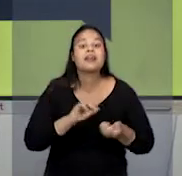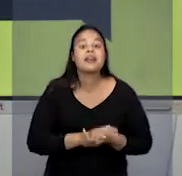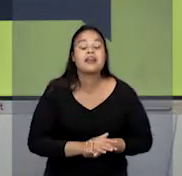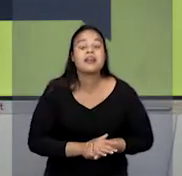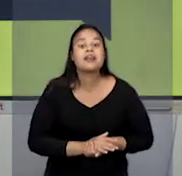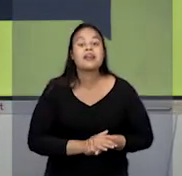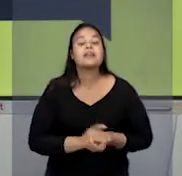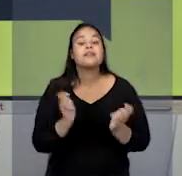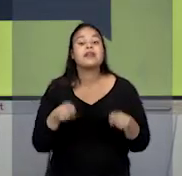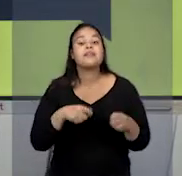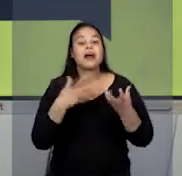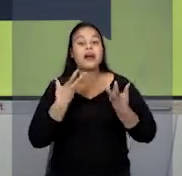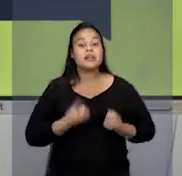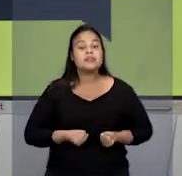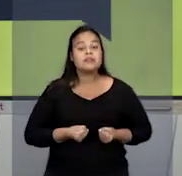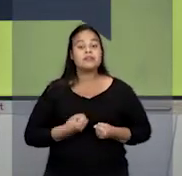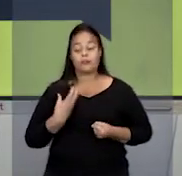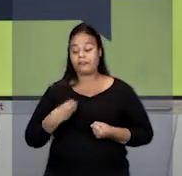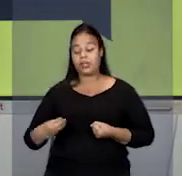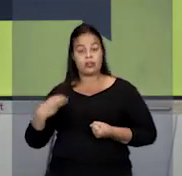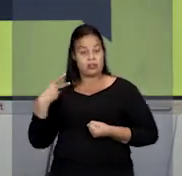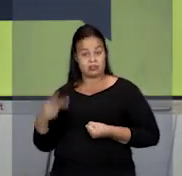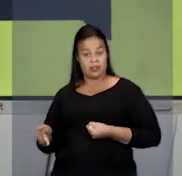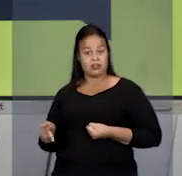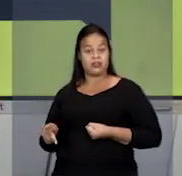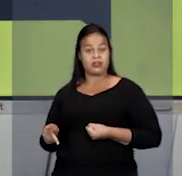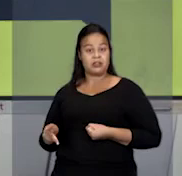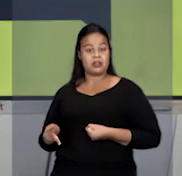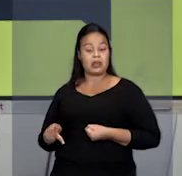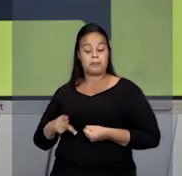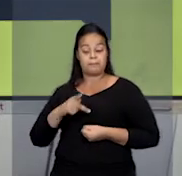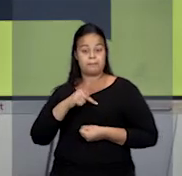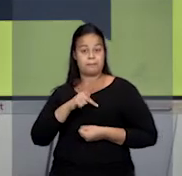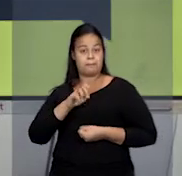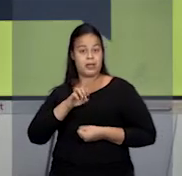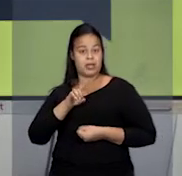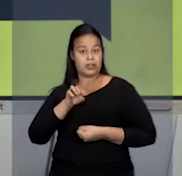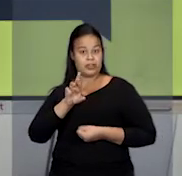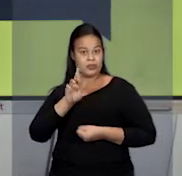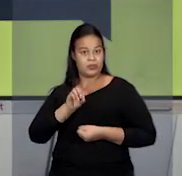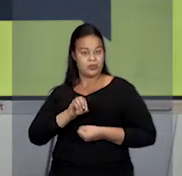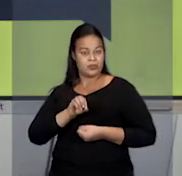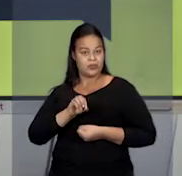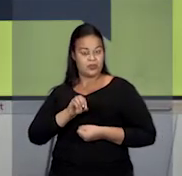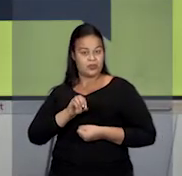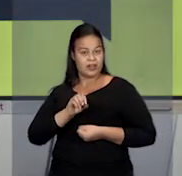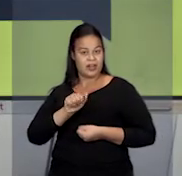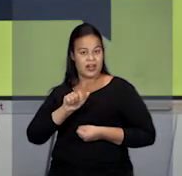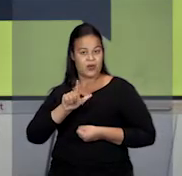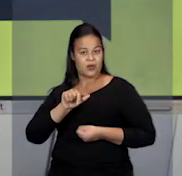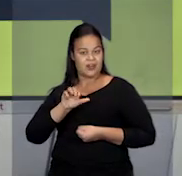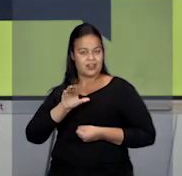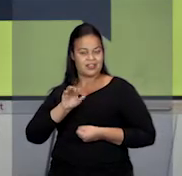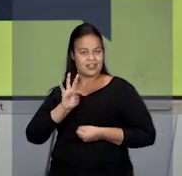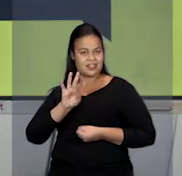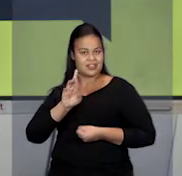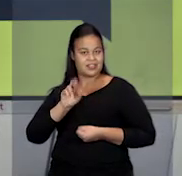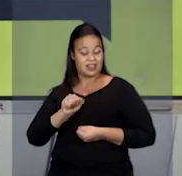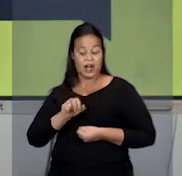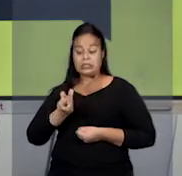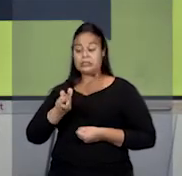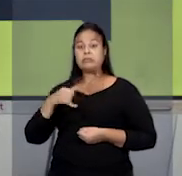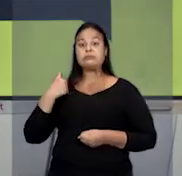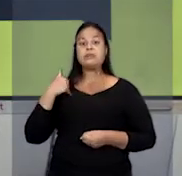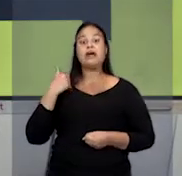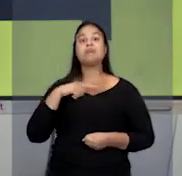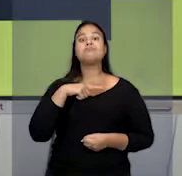assumir deveria ser o filho dele, que é o Pedro de Alcântara. Só que o filho dele, nesse ano, tinha 5 anos